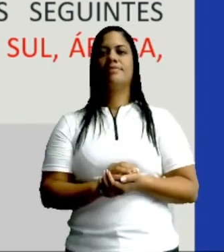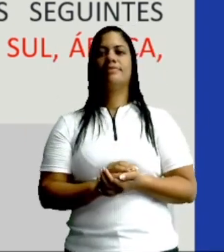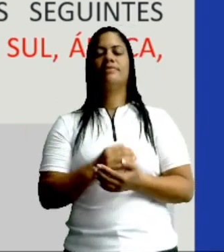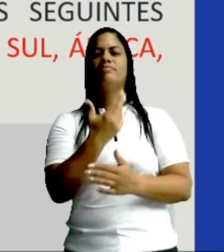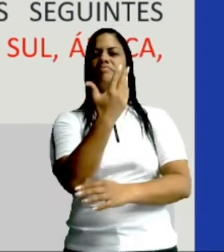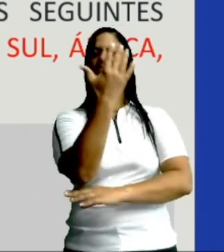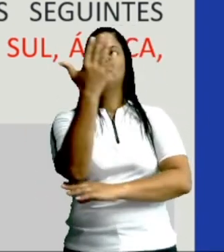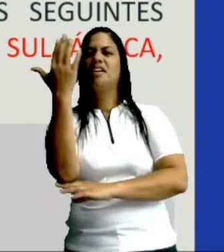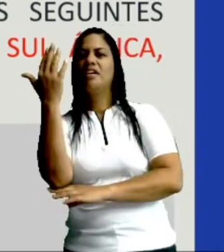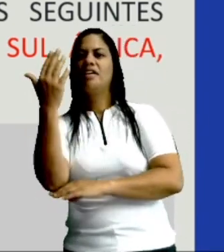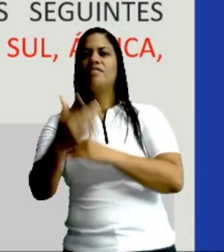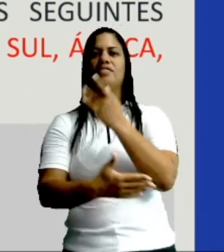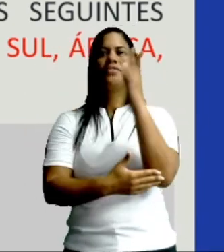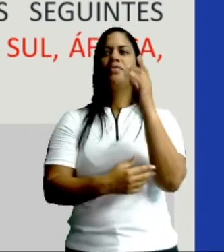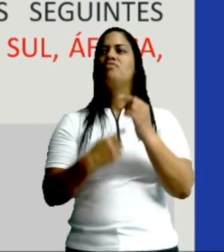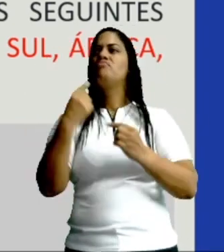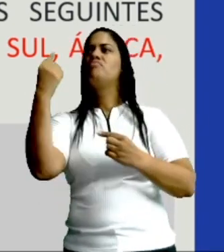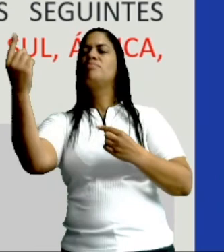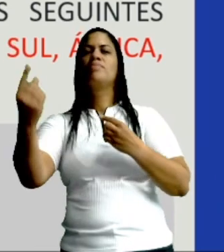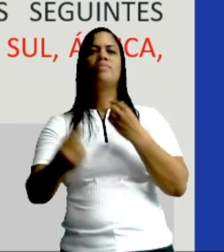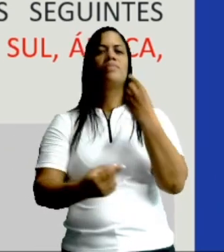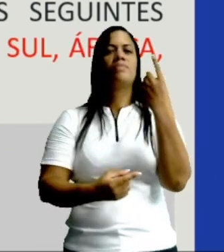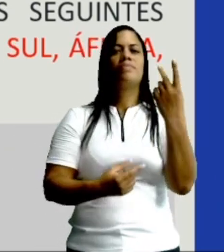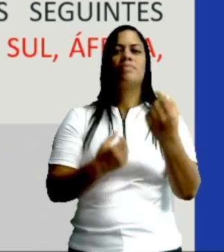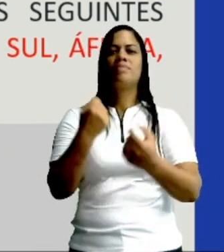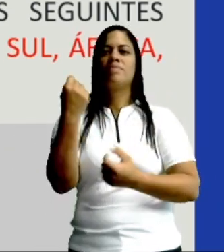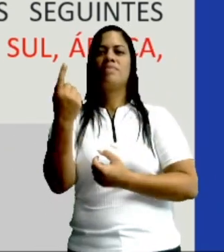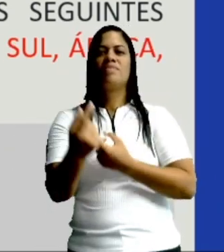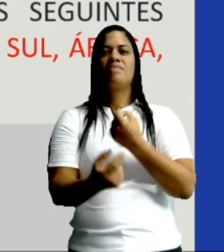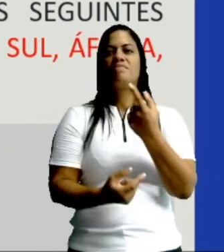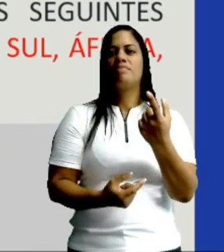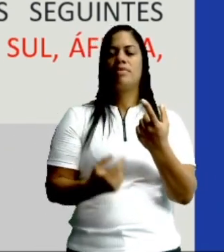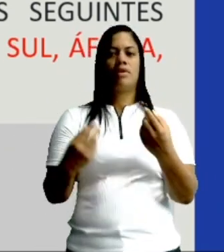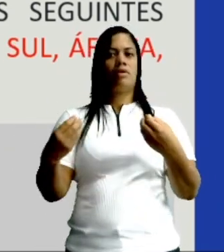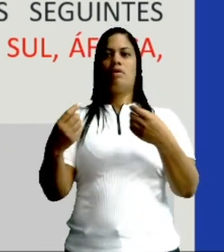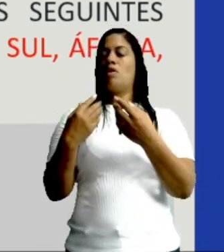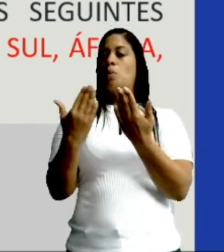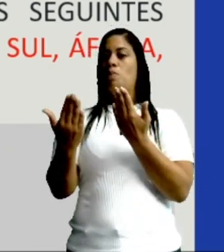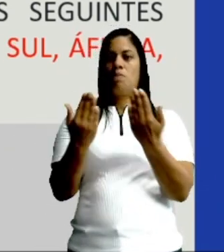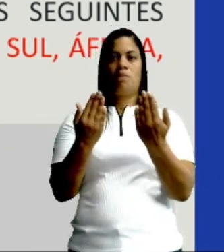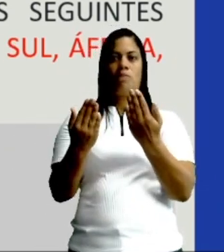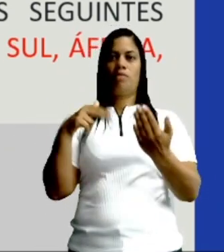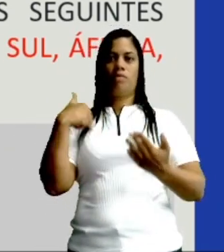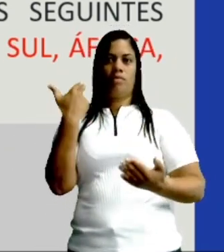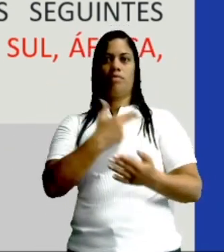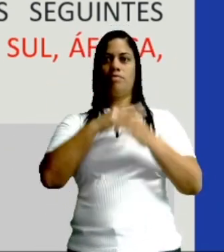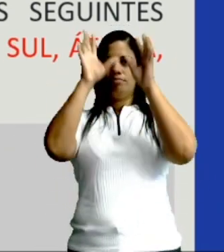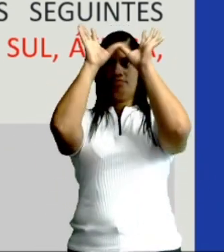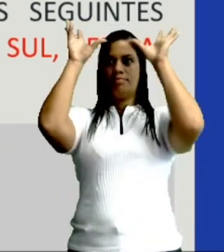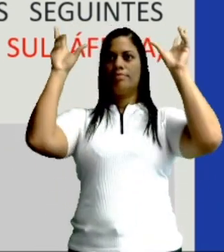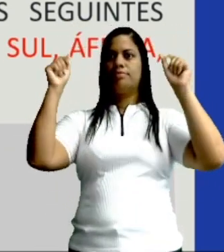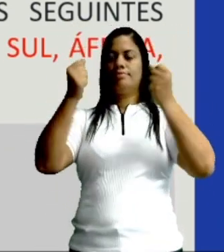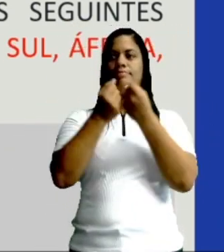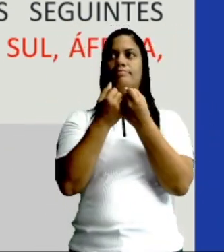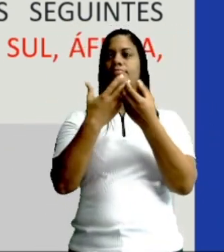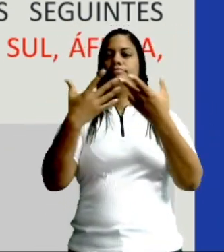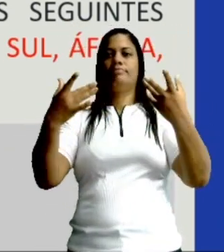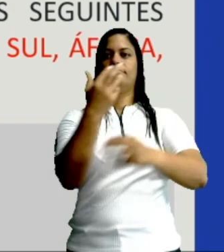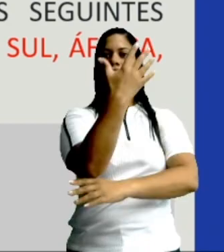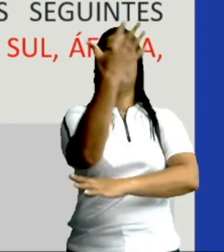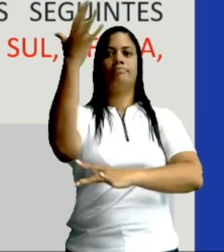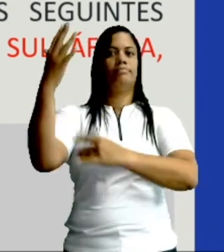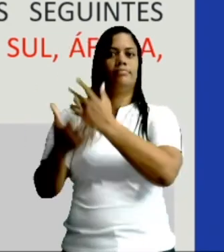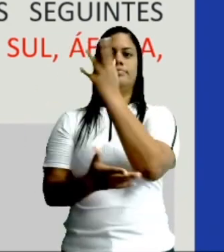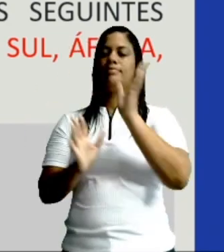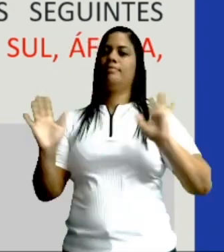árvores, mas, mais uma vez, não vai ser comparado à nossa floresta amazônica, onde a nossa floresta é bem frondosa e